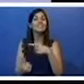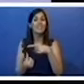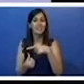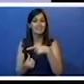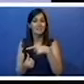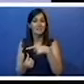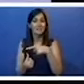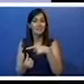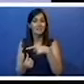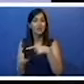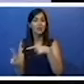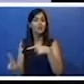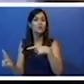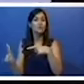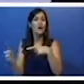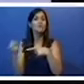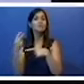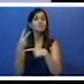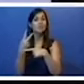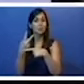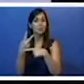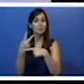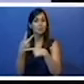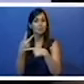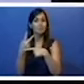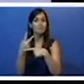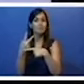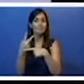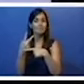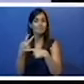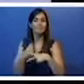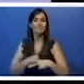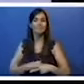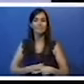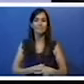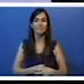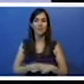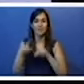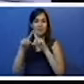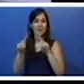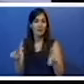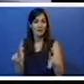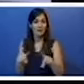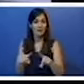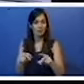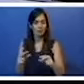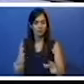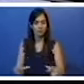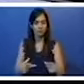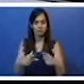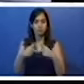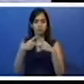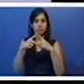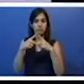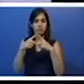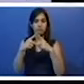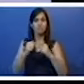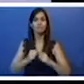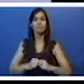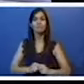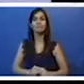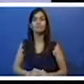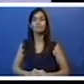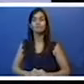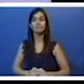e usar duas lembra dois triângulos formam losango Então ele pode ser representado por um